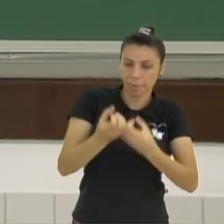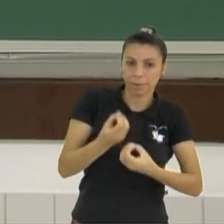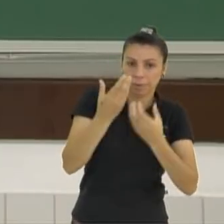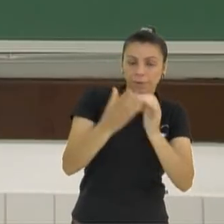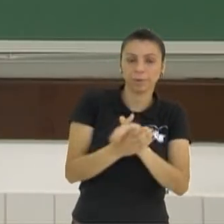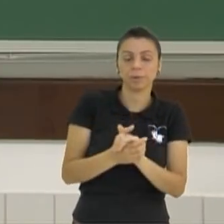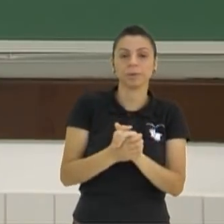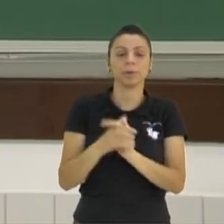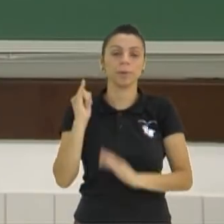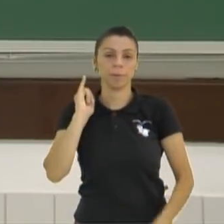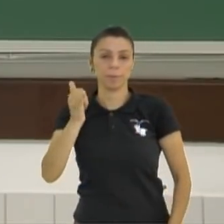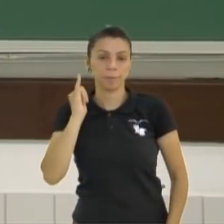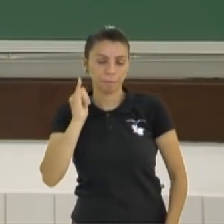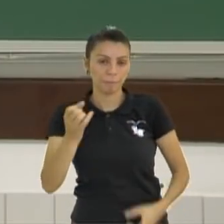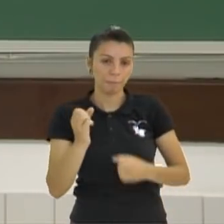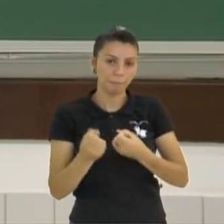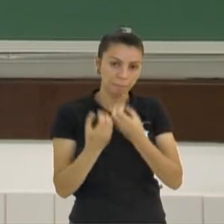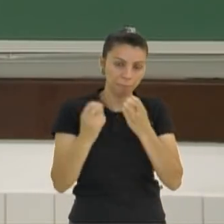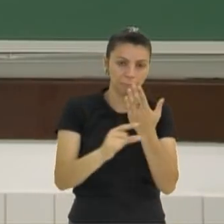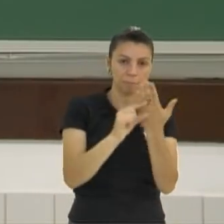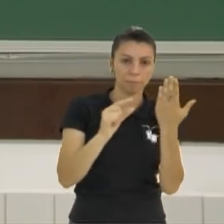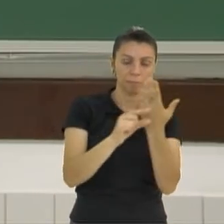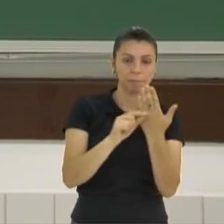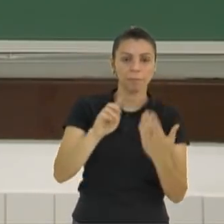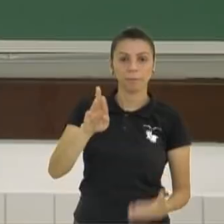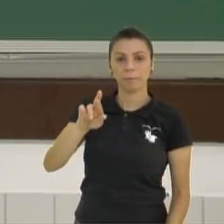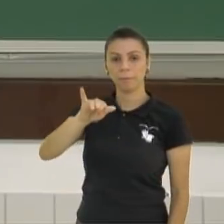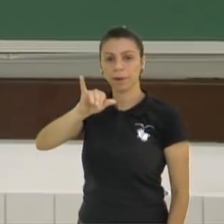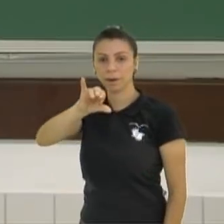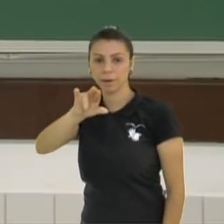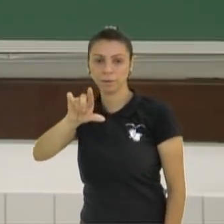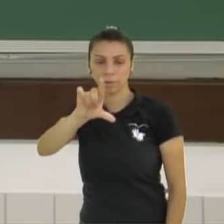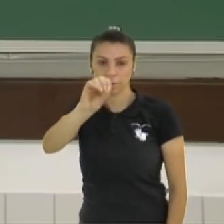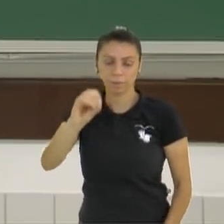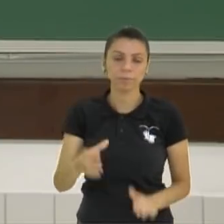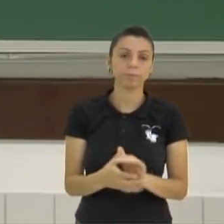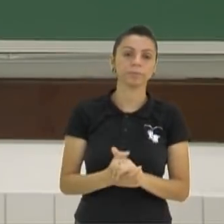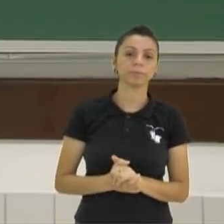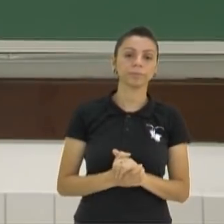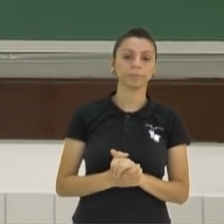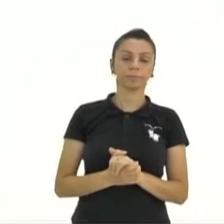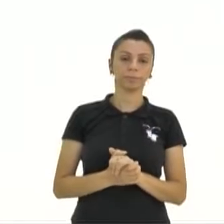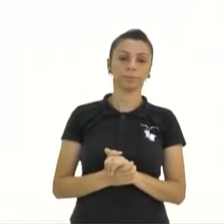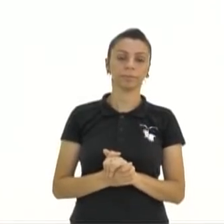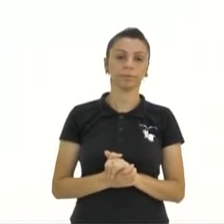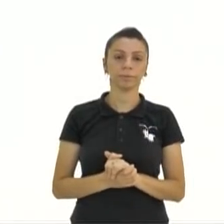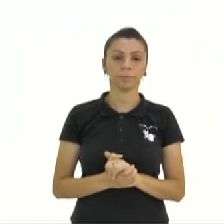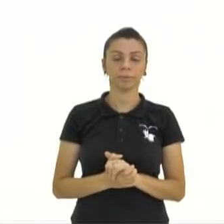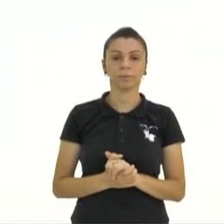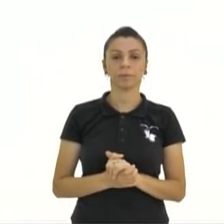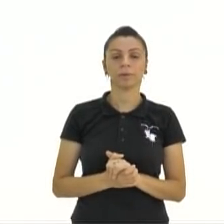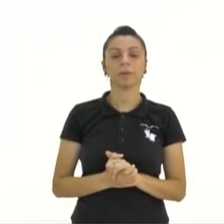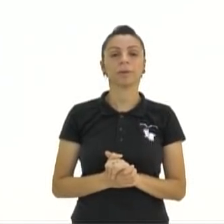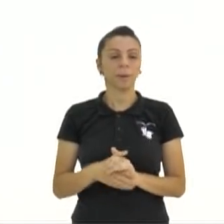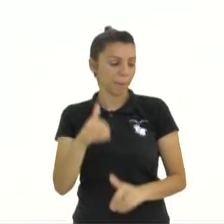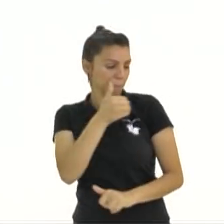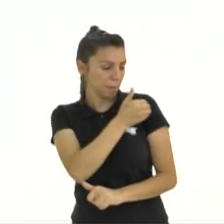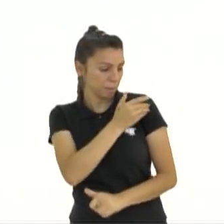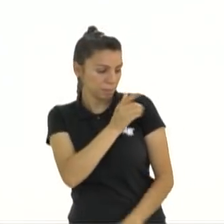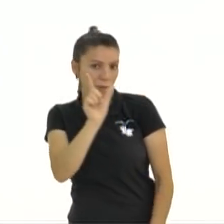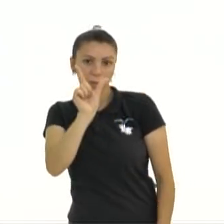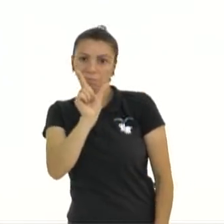cordel do grande poeta brasileiro Braulio Bessa, que diz assim: seja menos